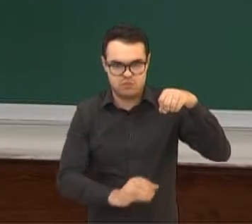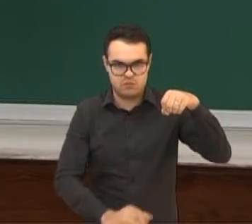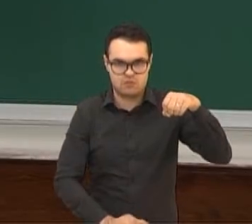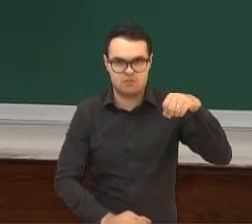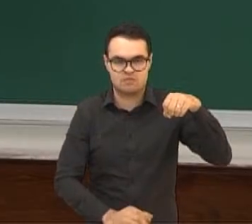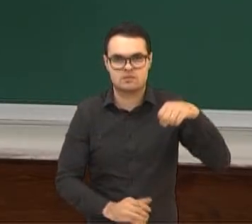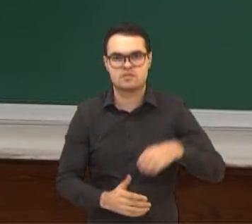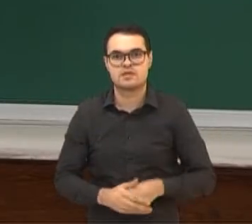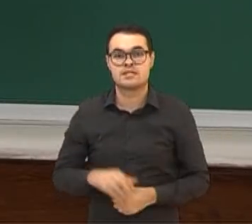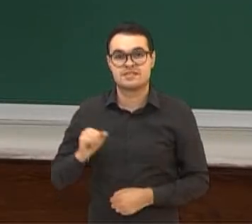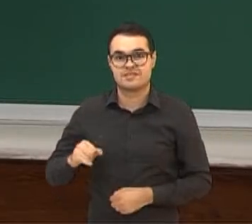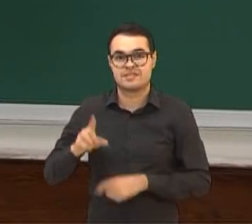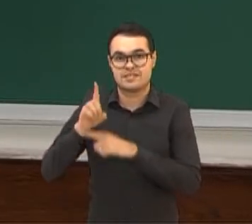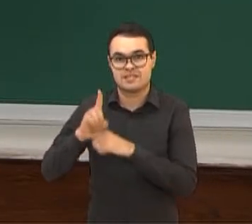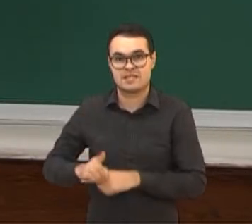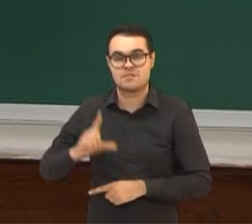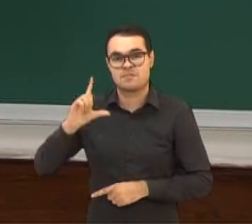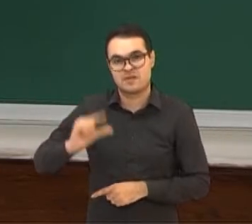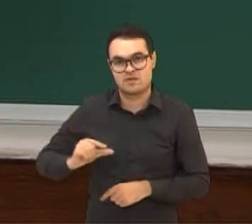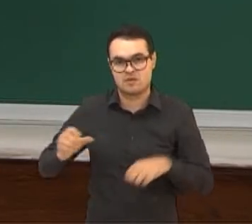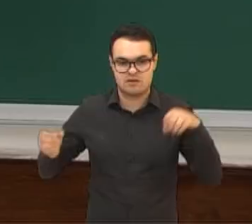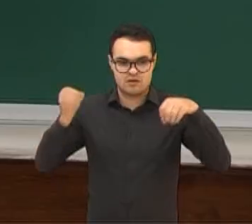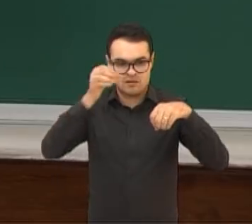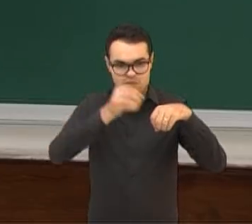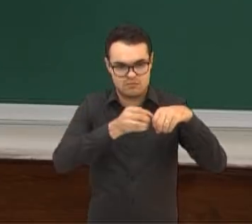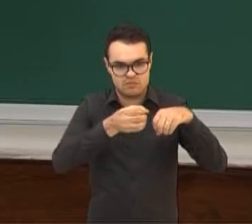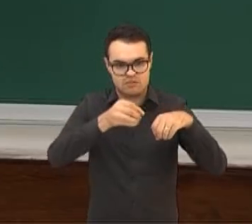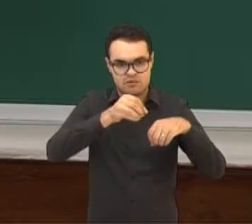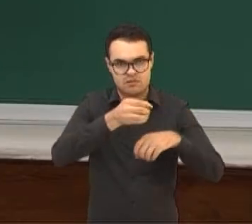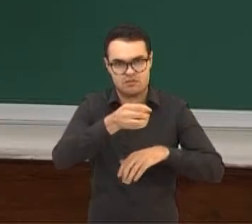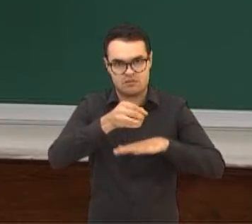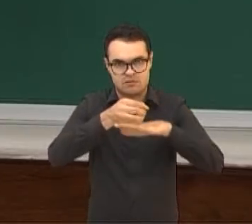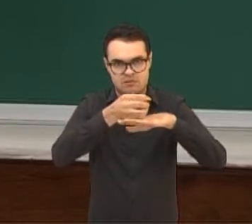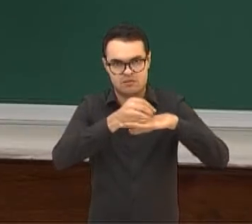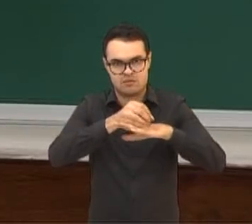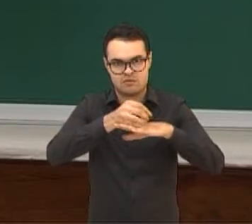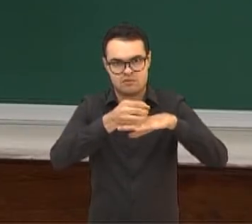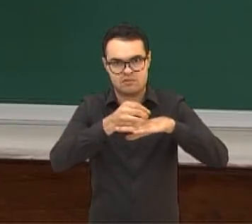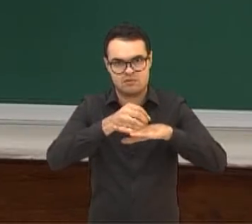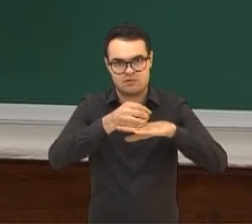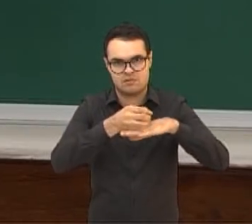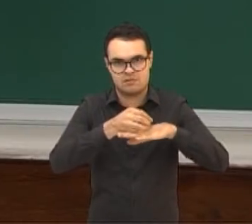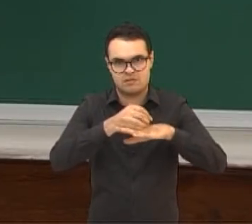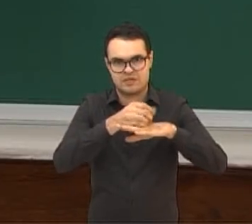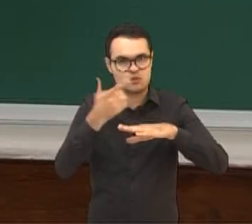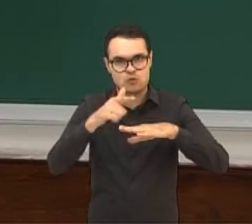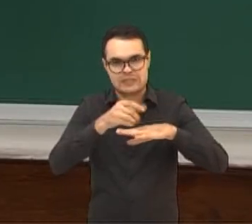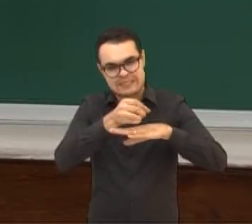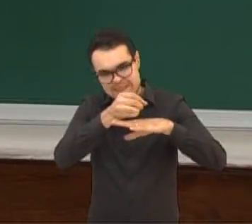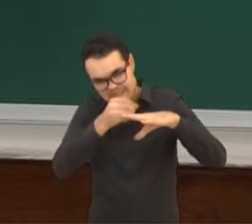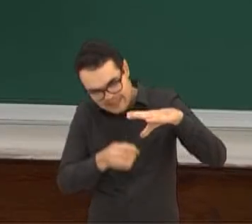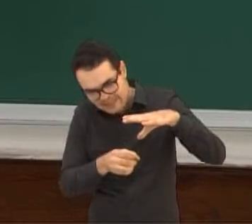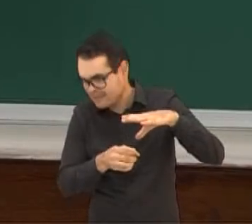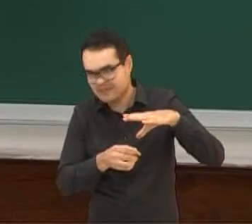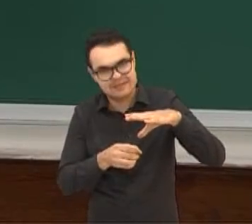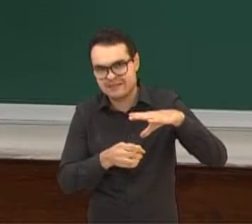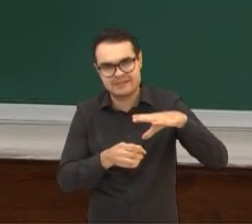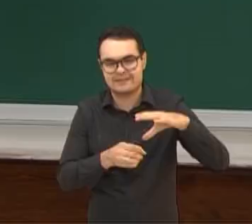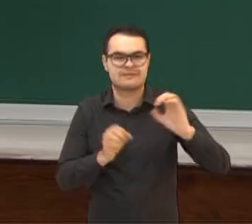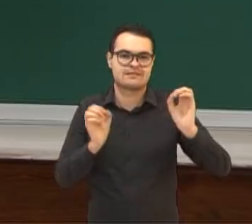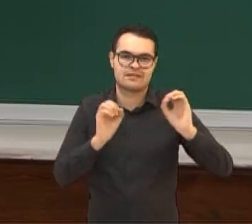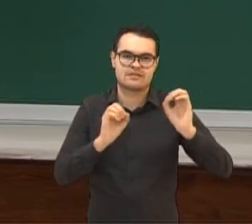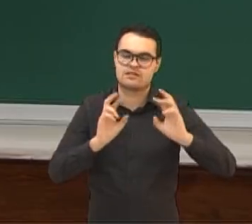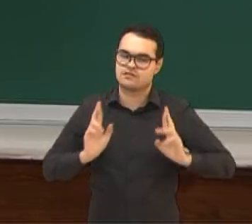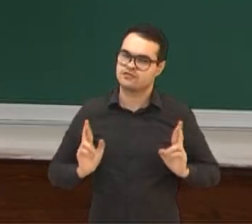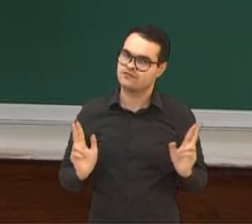objeto tem uma densidade menor, ele vai ficar lá boiando bem bonitinho na superfície, não vai estar ocupando o espaço, então, de nenhuma água,